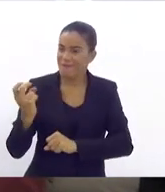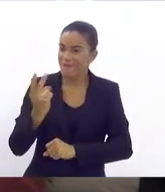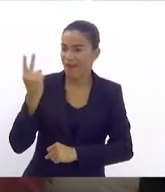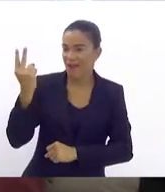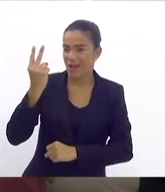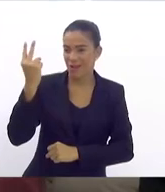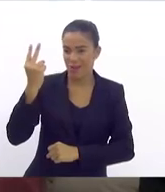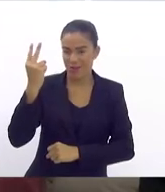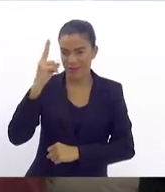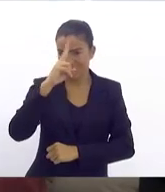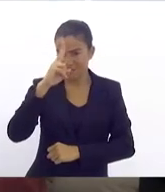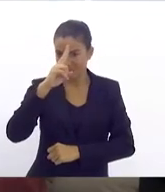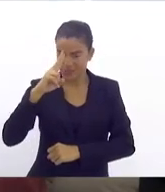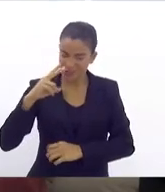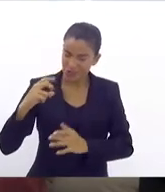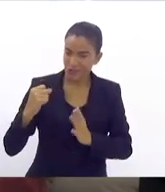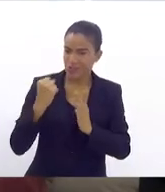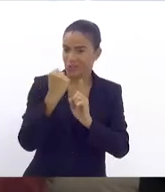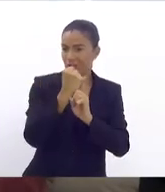histórico, né?